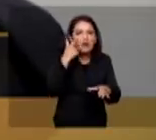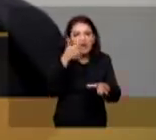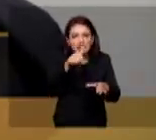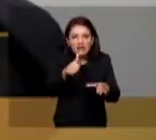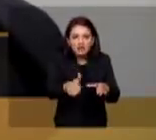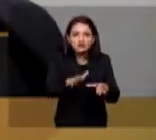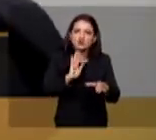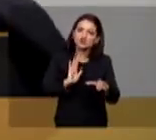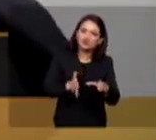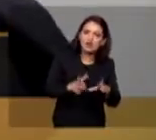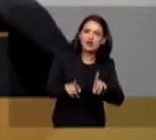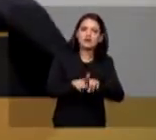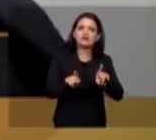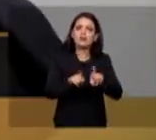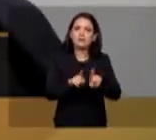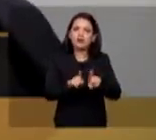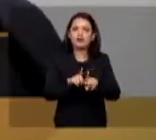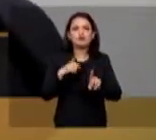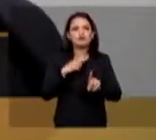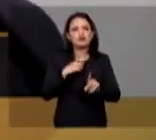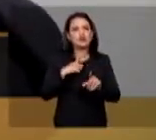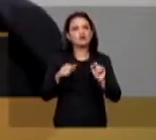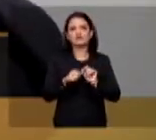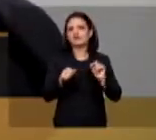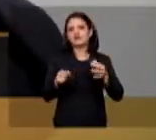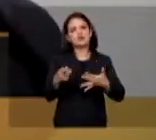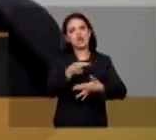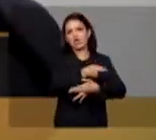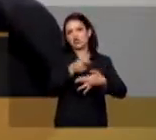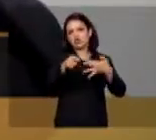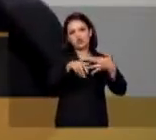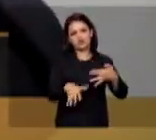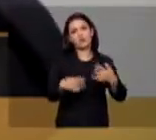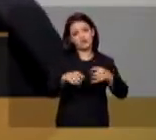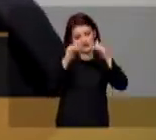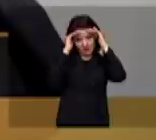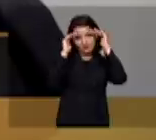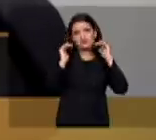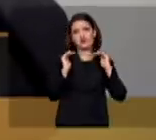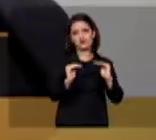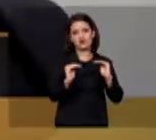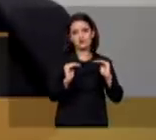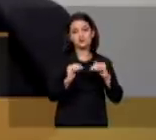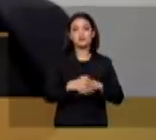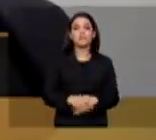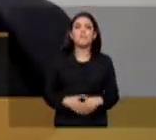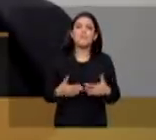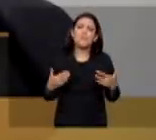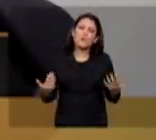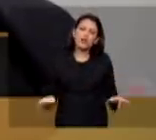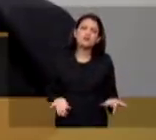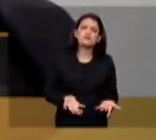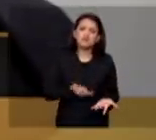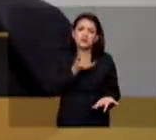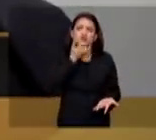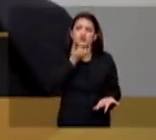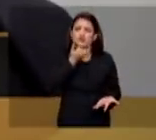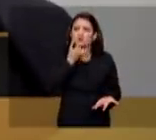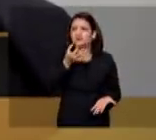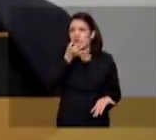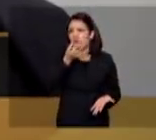e o seu poder dever de exercer a jurisdição precisa ser respeitar. Com as devidas vênias aos